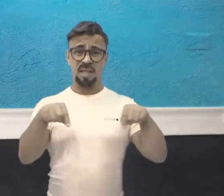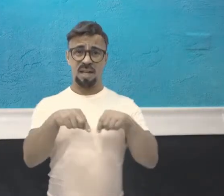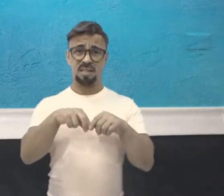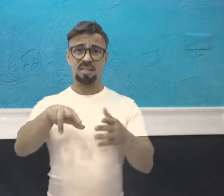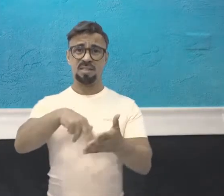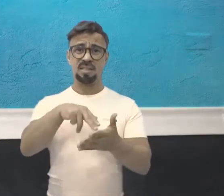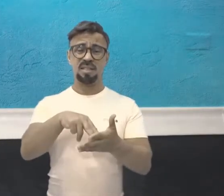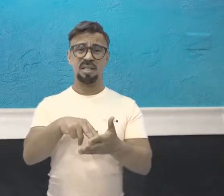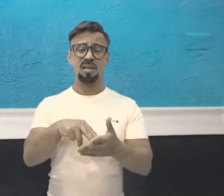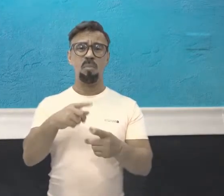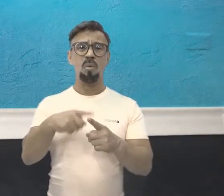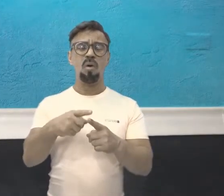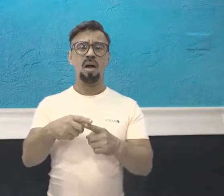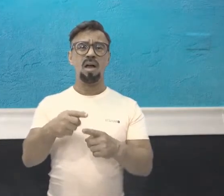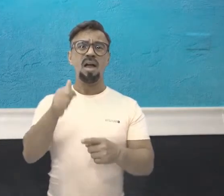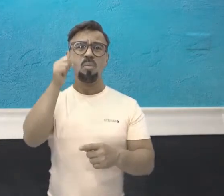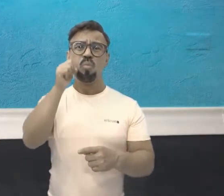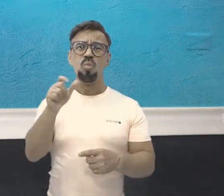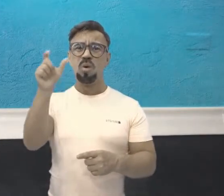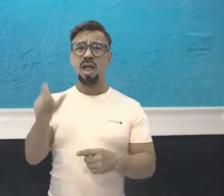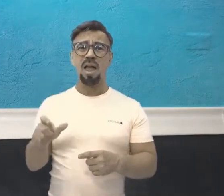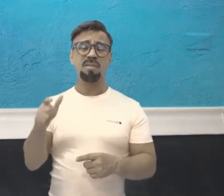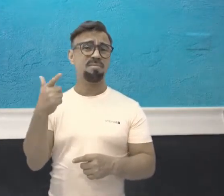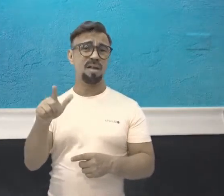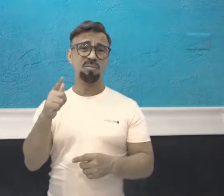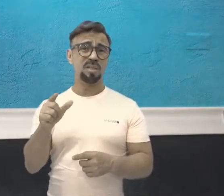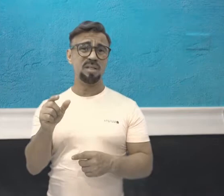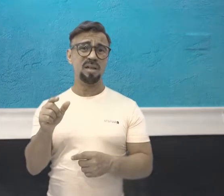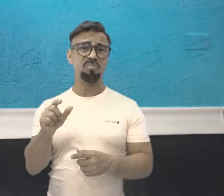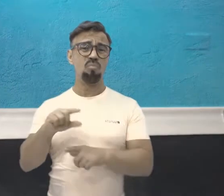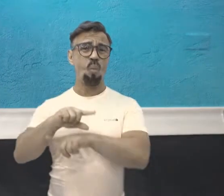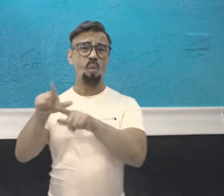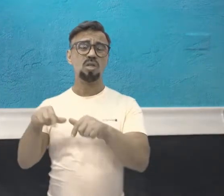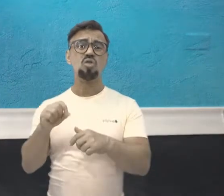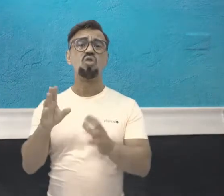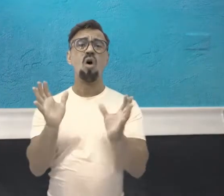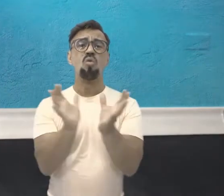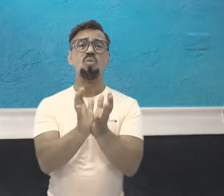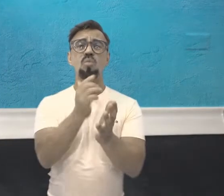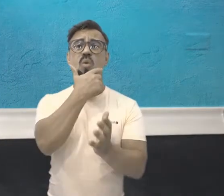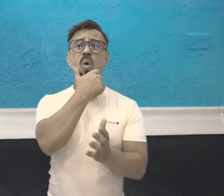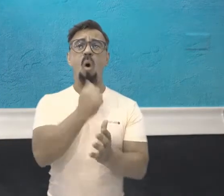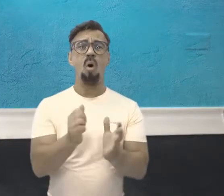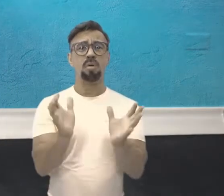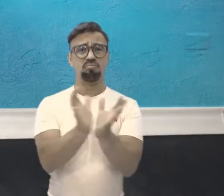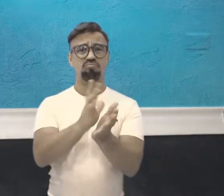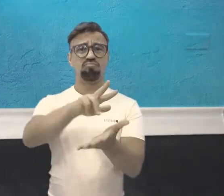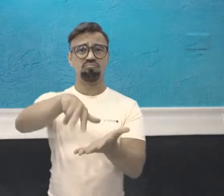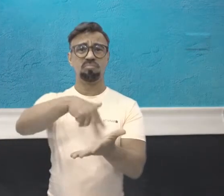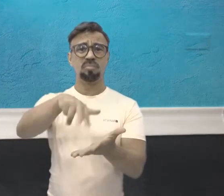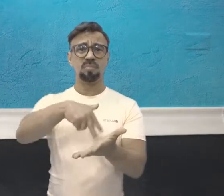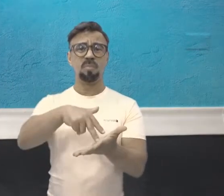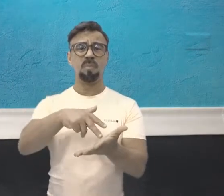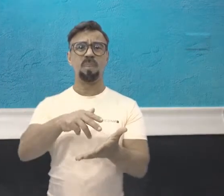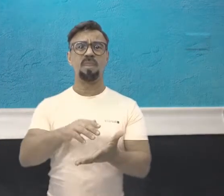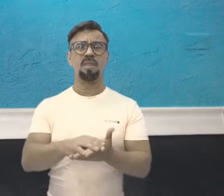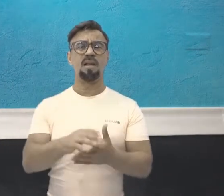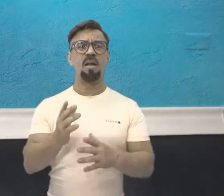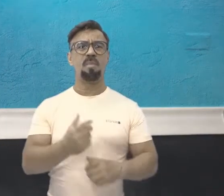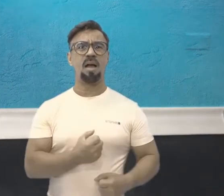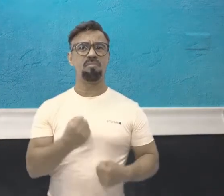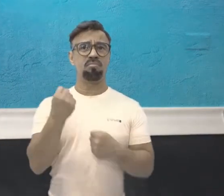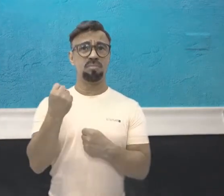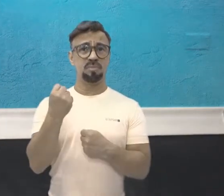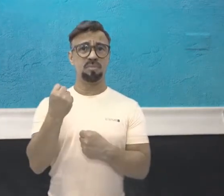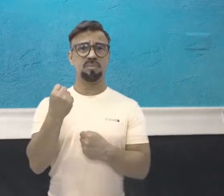não tinha a figura feminina tá comprar era uma dança totalmente masculina e aí eles pegavam o seu